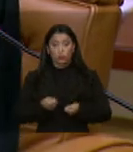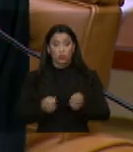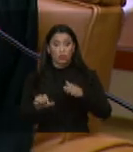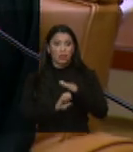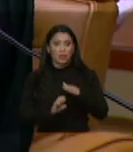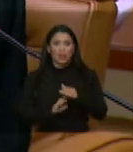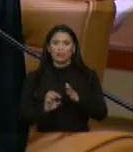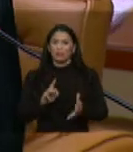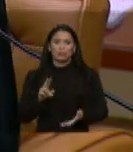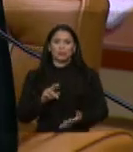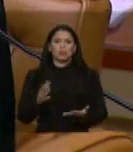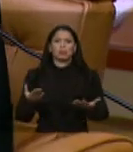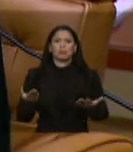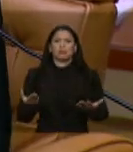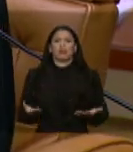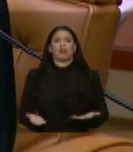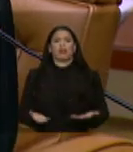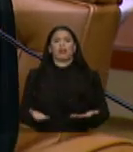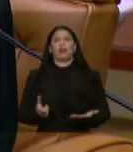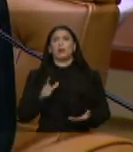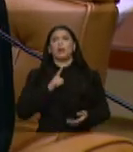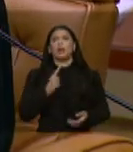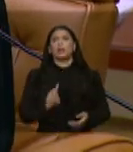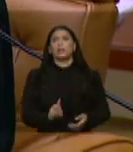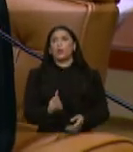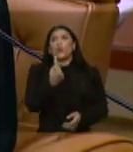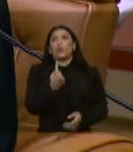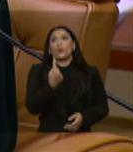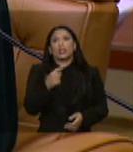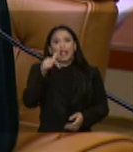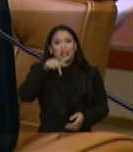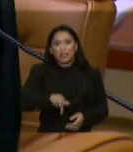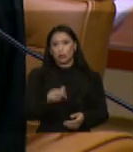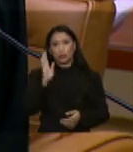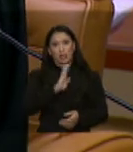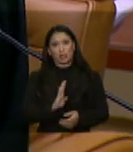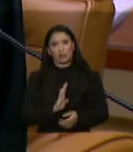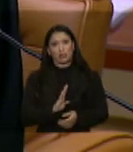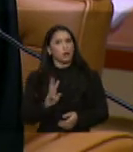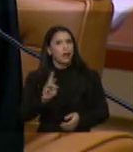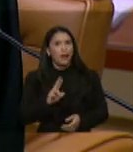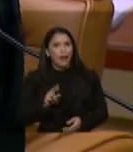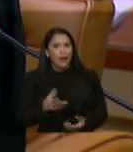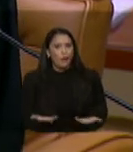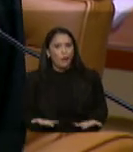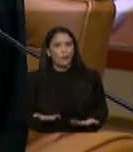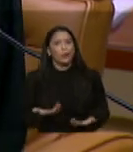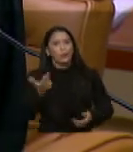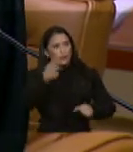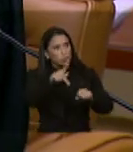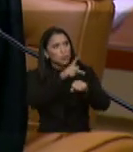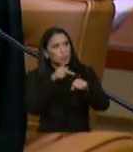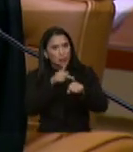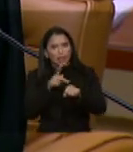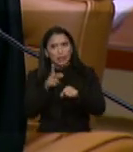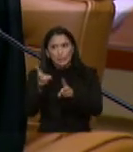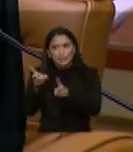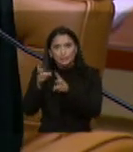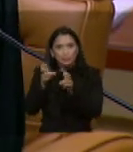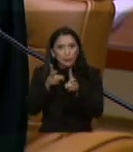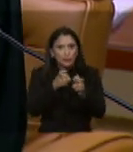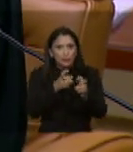ou seja não é não é uma não seria uma jabuticaba é brasileira isso todos os países começaram a perceber a